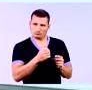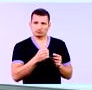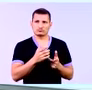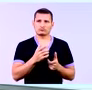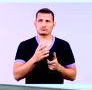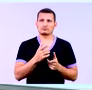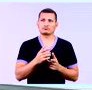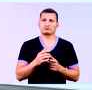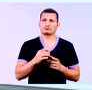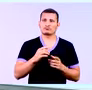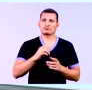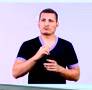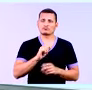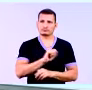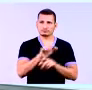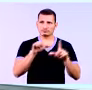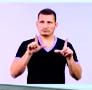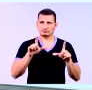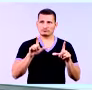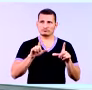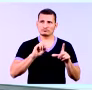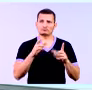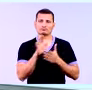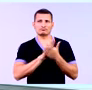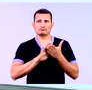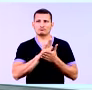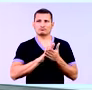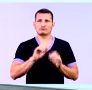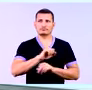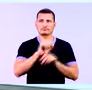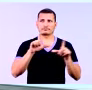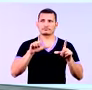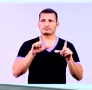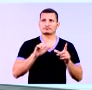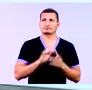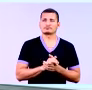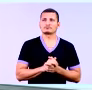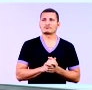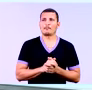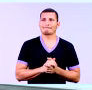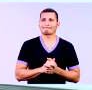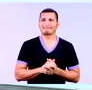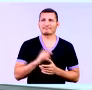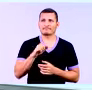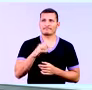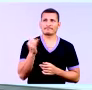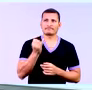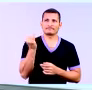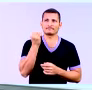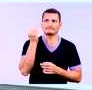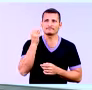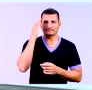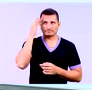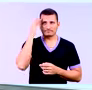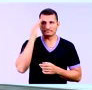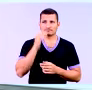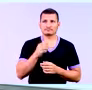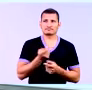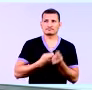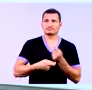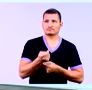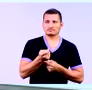ali no estado da base de dados, ou nada é executado. Né? Então, isso é muito importante no entendimento das